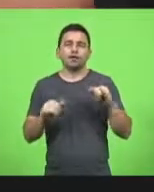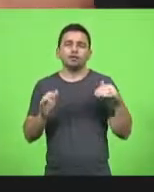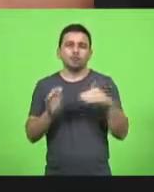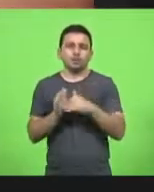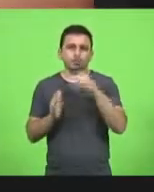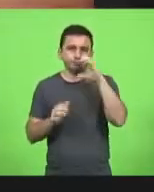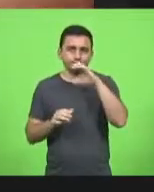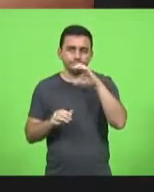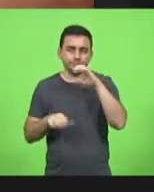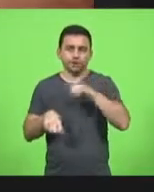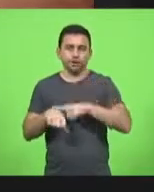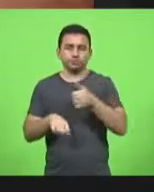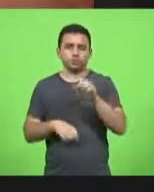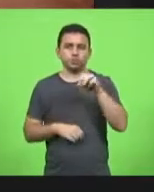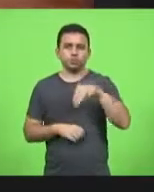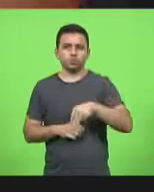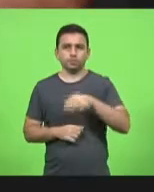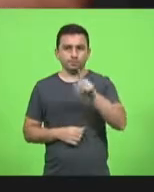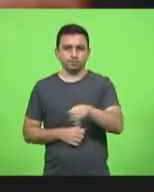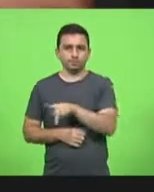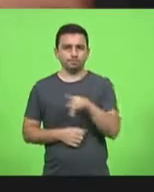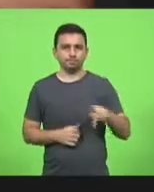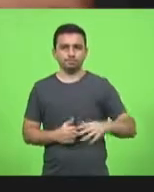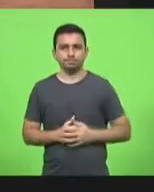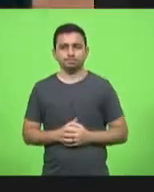Padre Pedro Baldiceira.